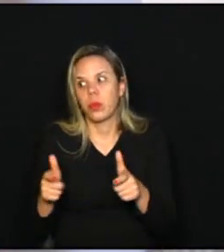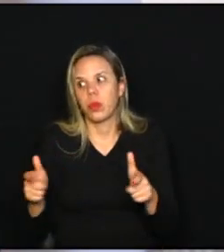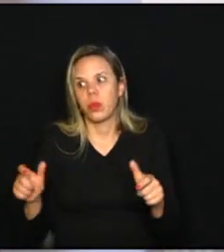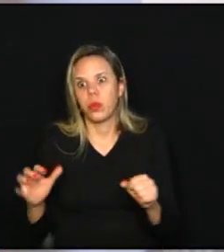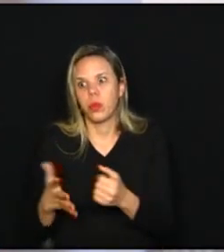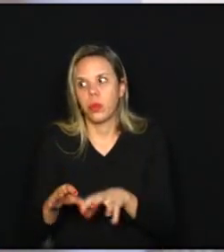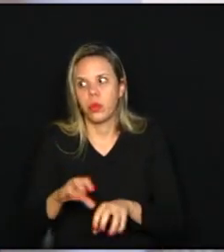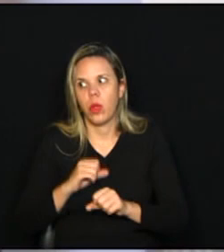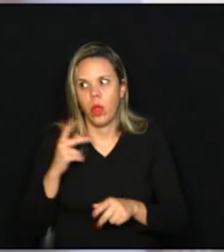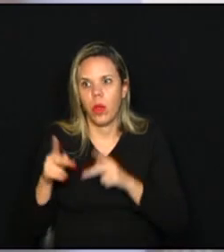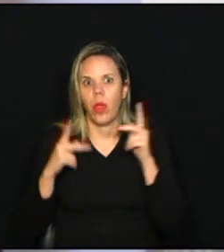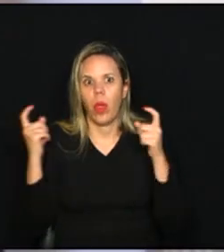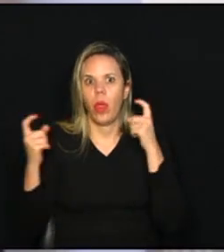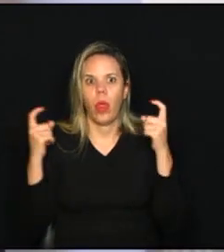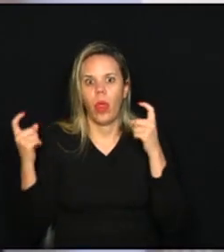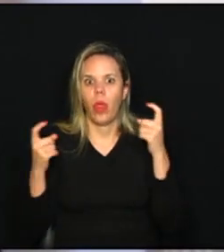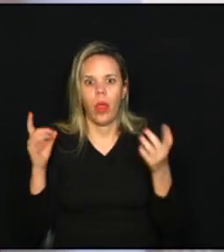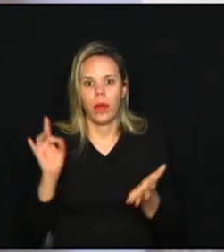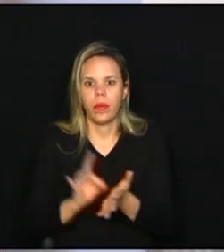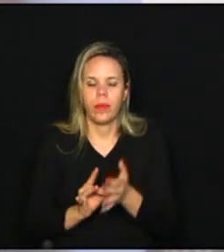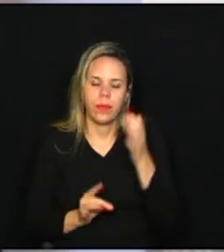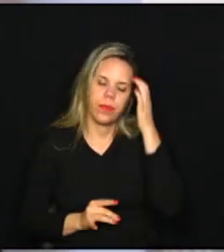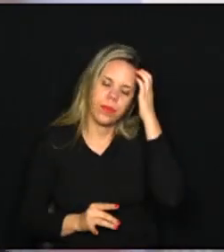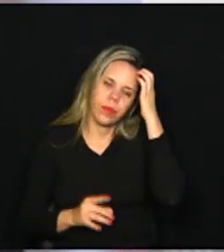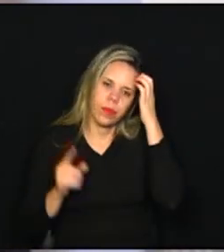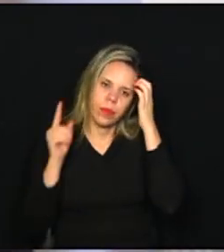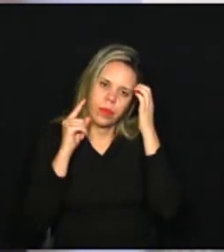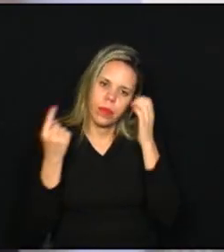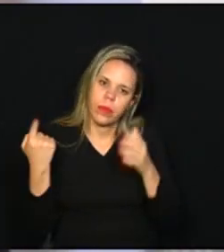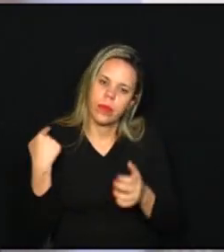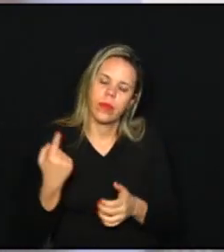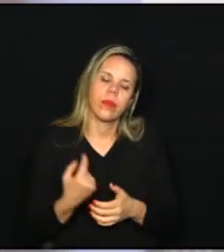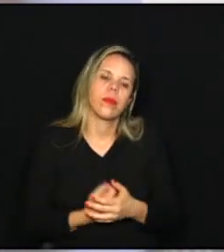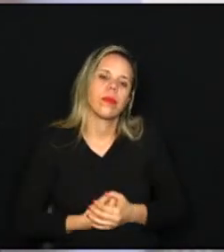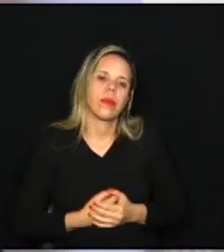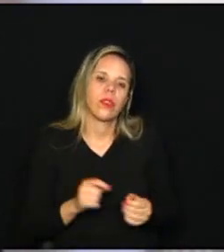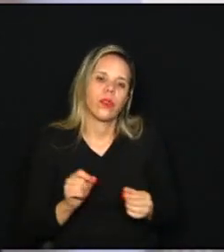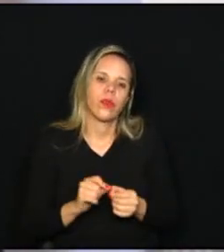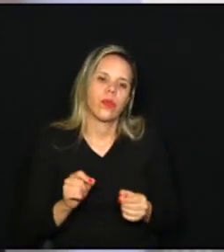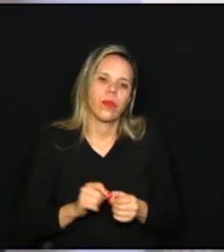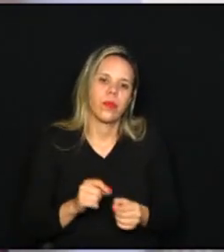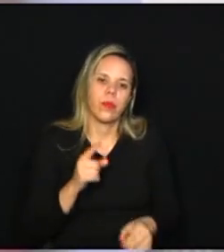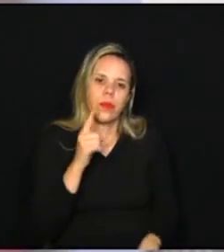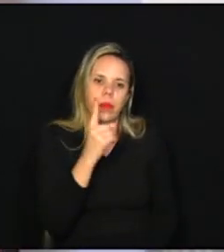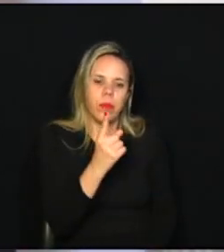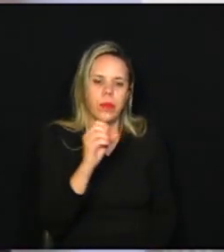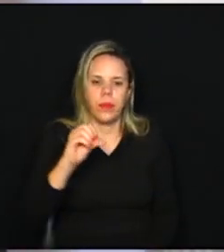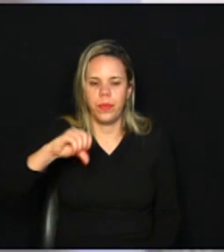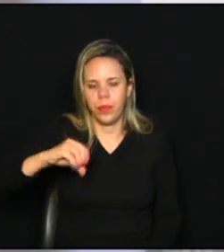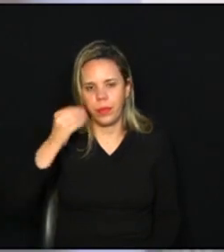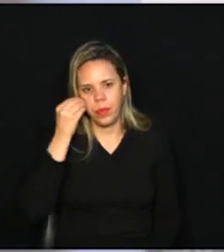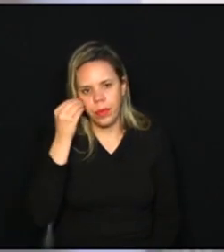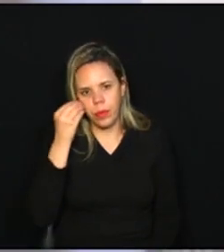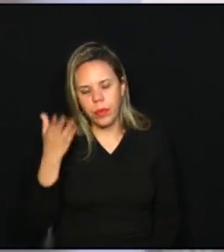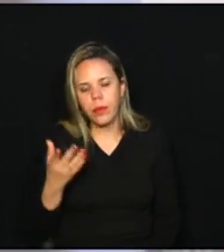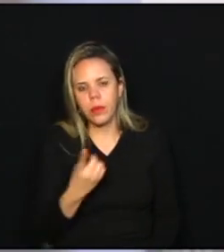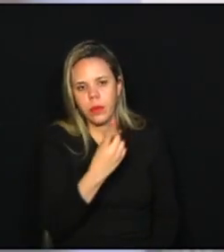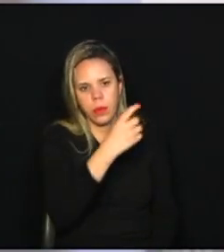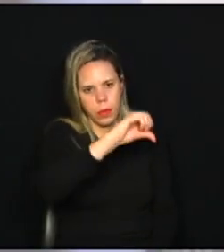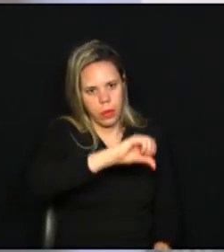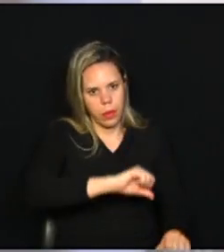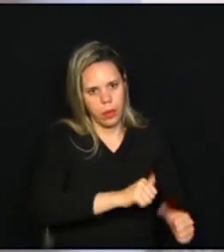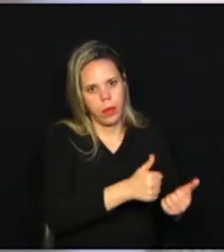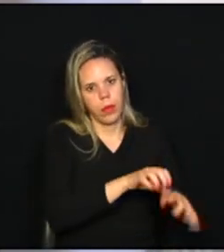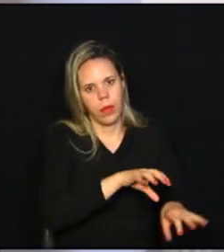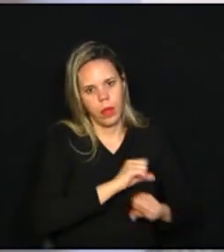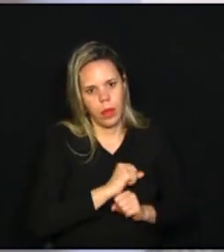muito preocupadas e, de fato, num desses dias, fizemos 109 testes 19